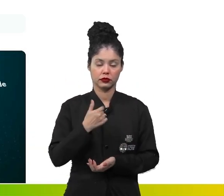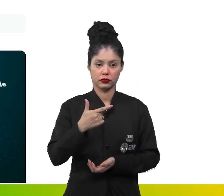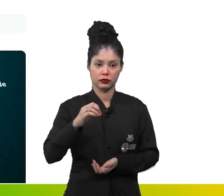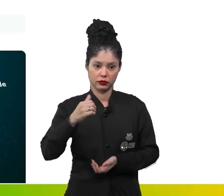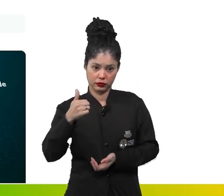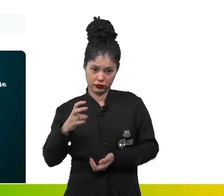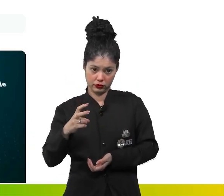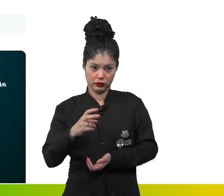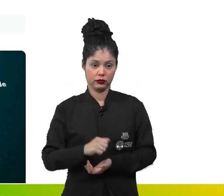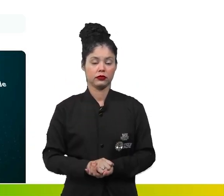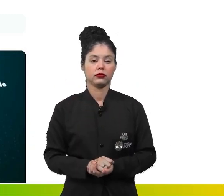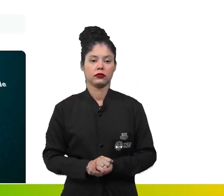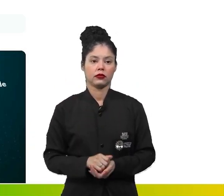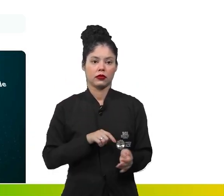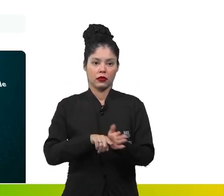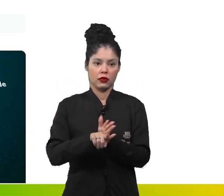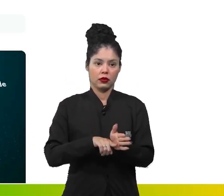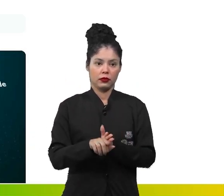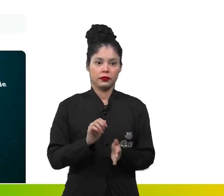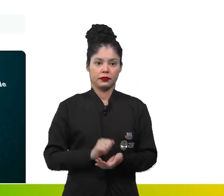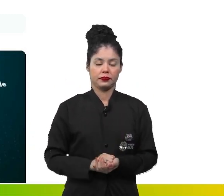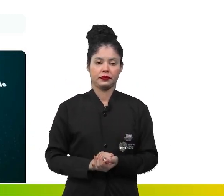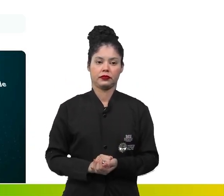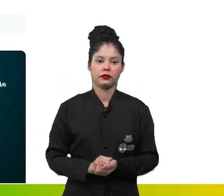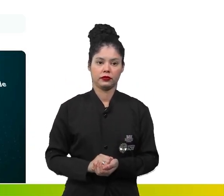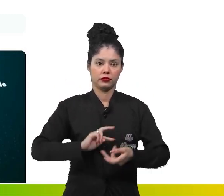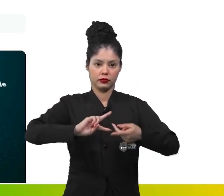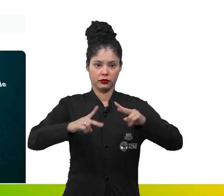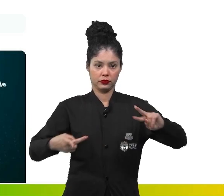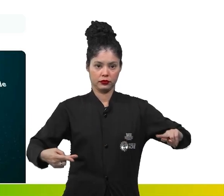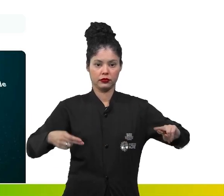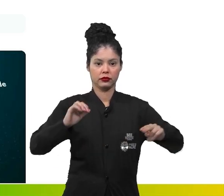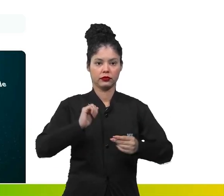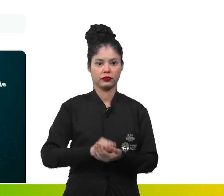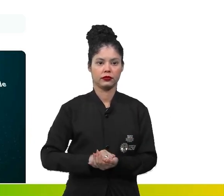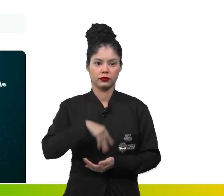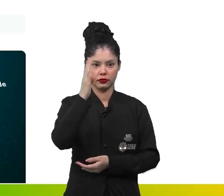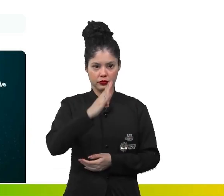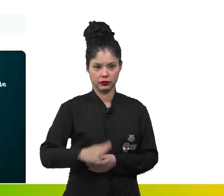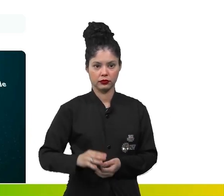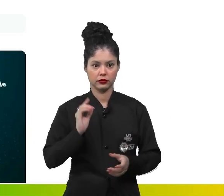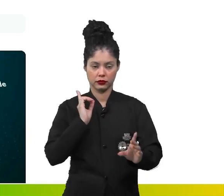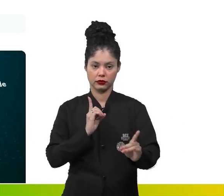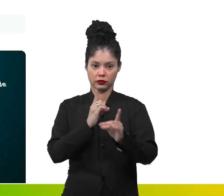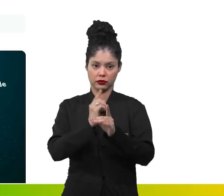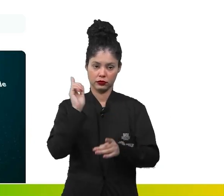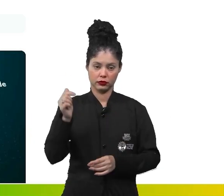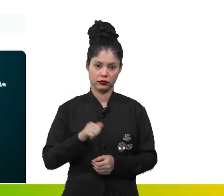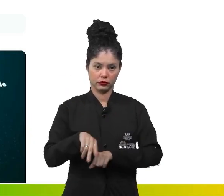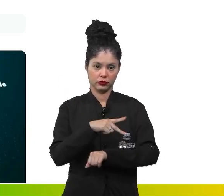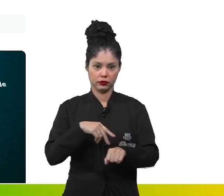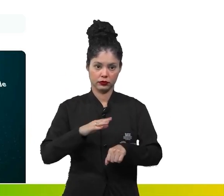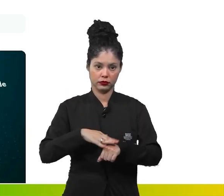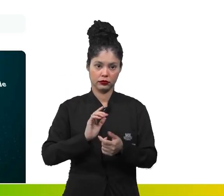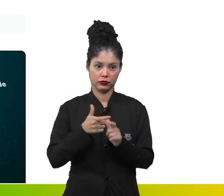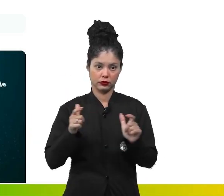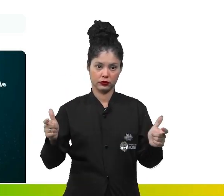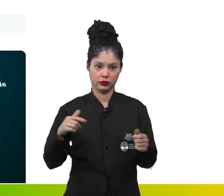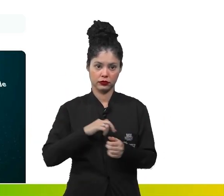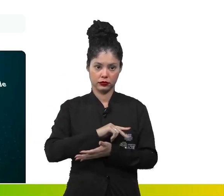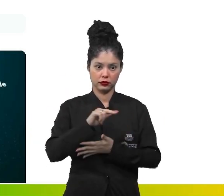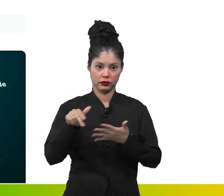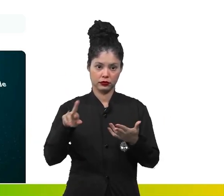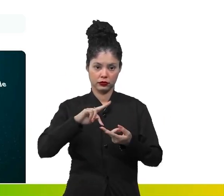15/5/2025, e essa pesquisa diz, pesquisa analisa DNA do brasileiro e descobre que país tem a